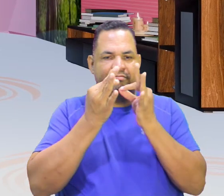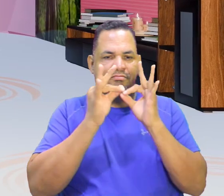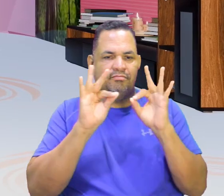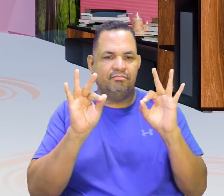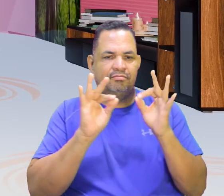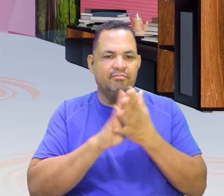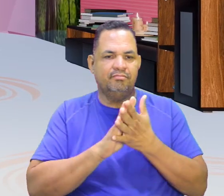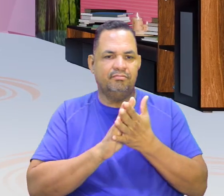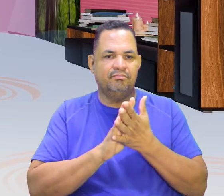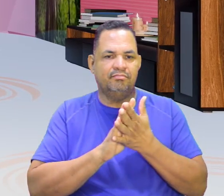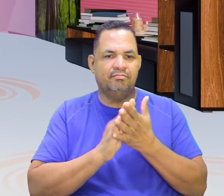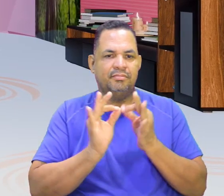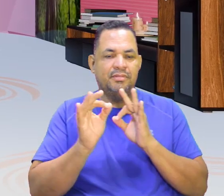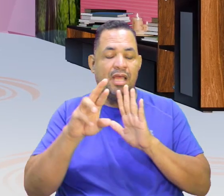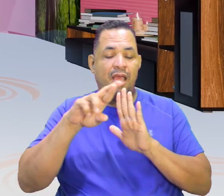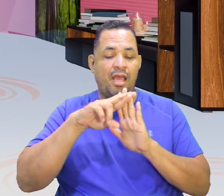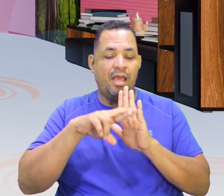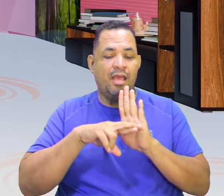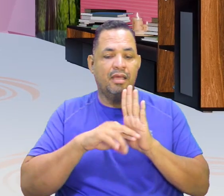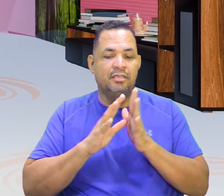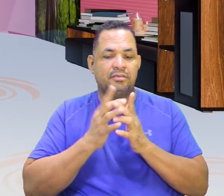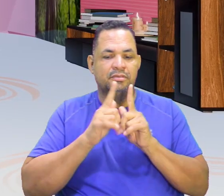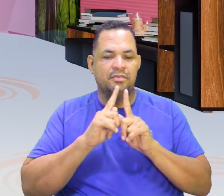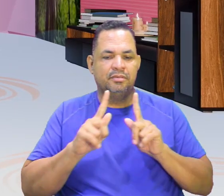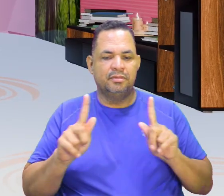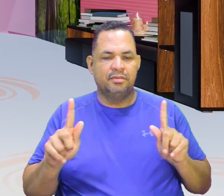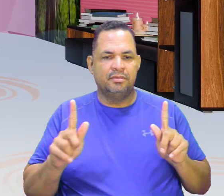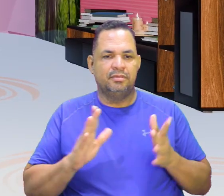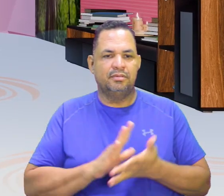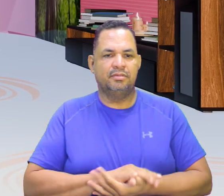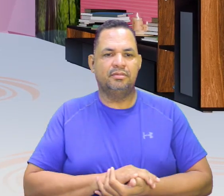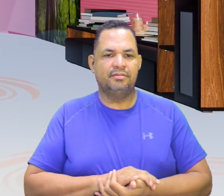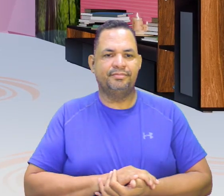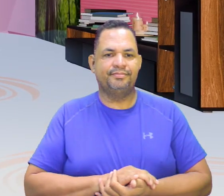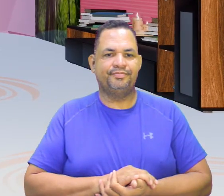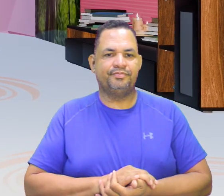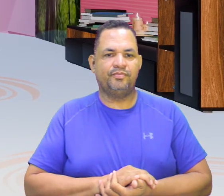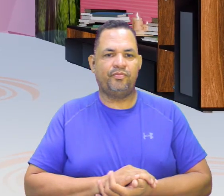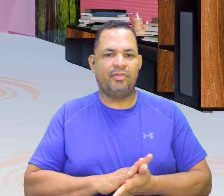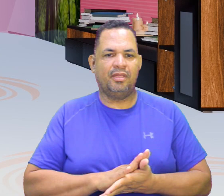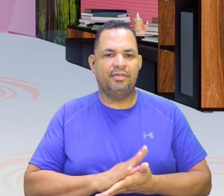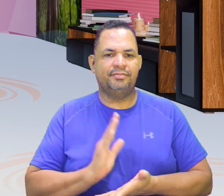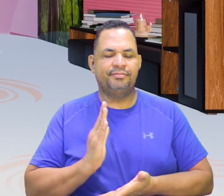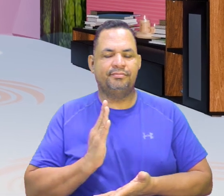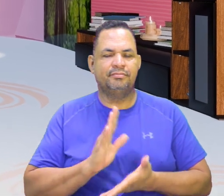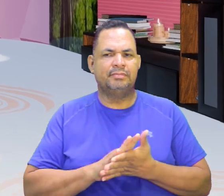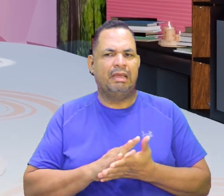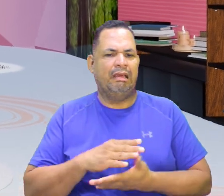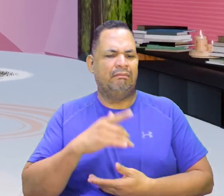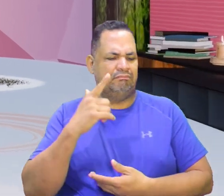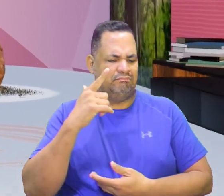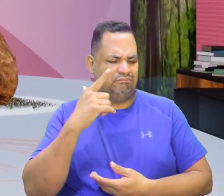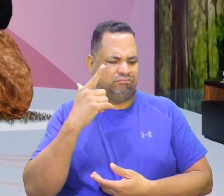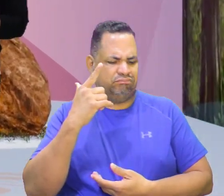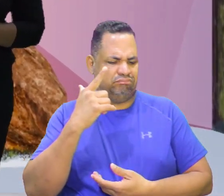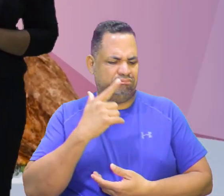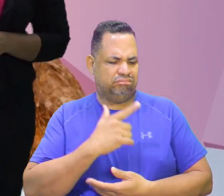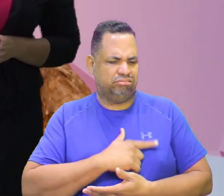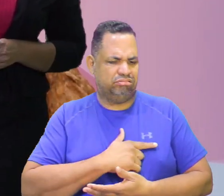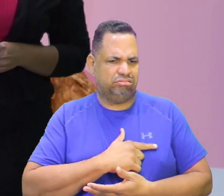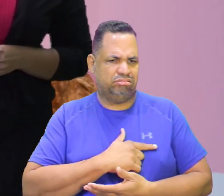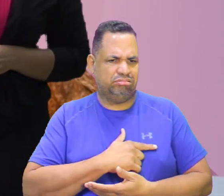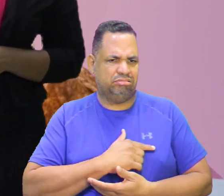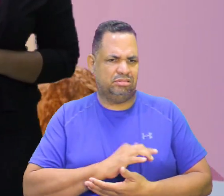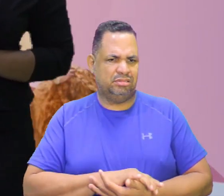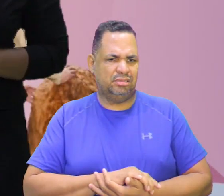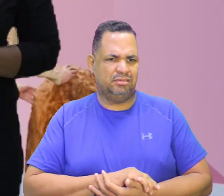norma padrão. Aí você fala assim, ai, professora, essa aula está muito chata. Não, amadinho, é assim mesmo. É necessário a